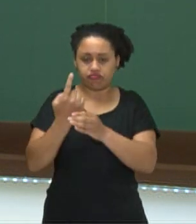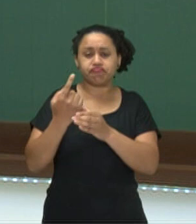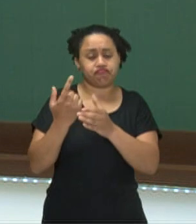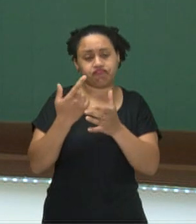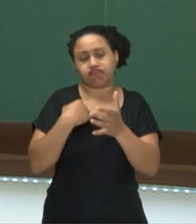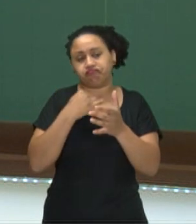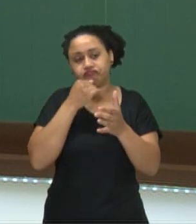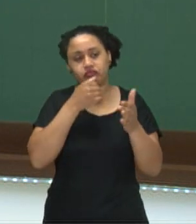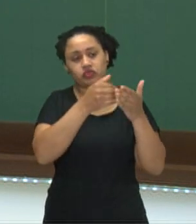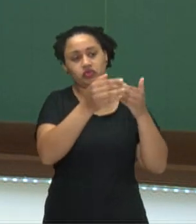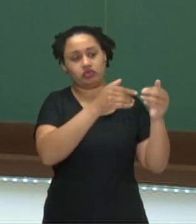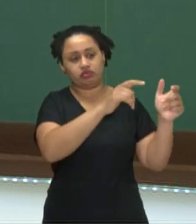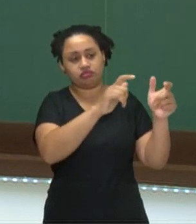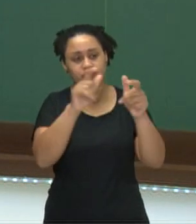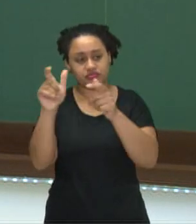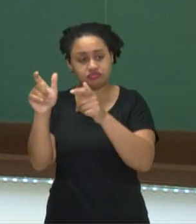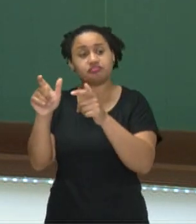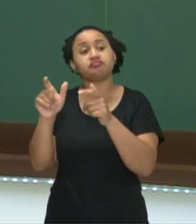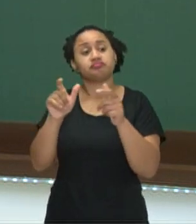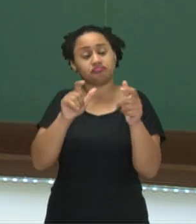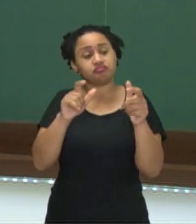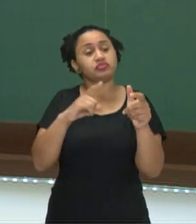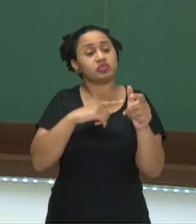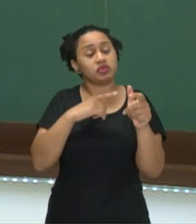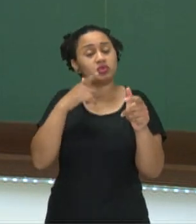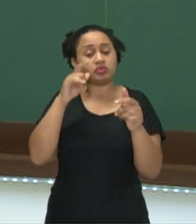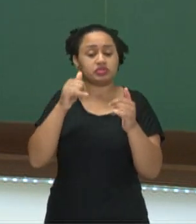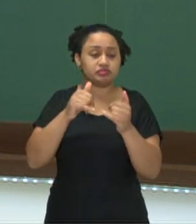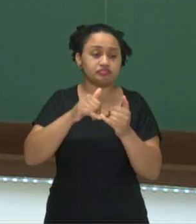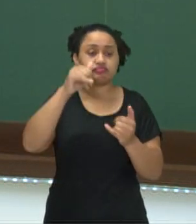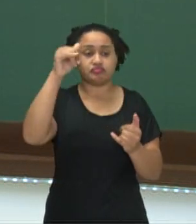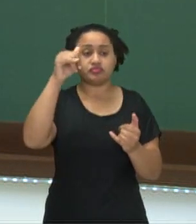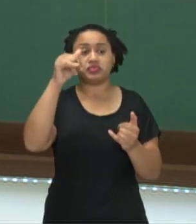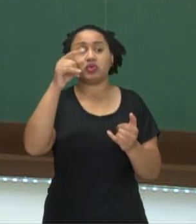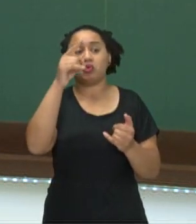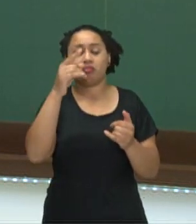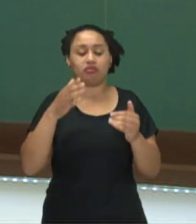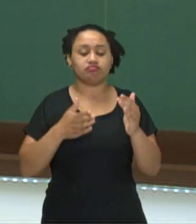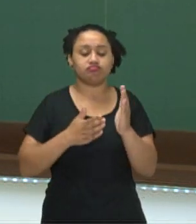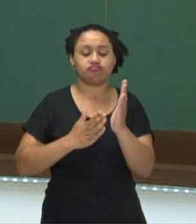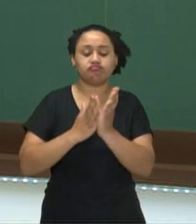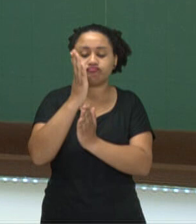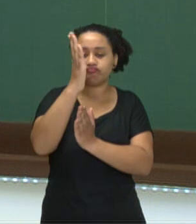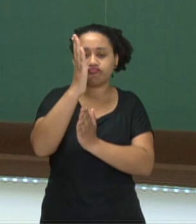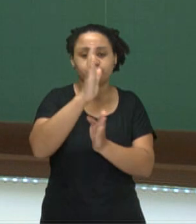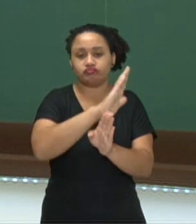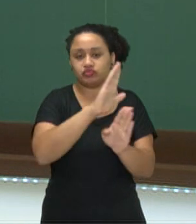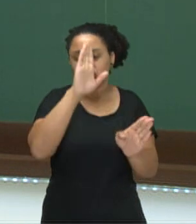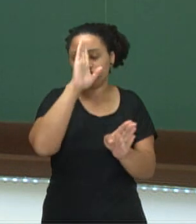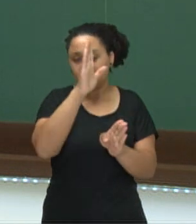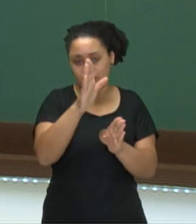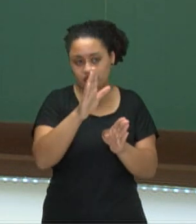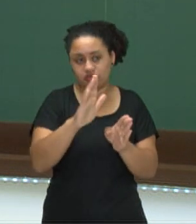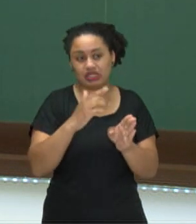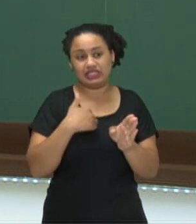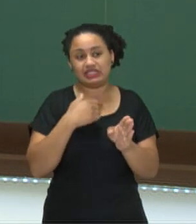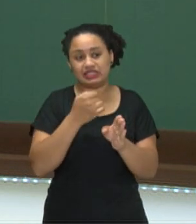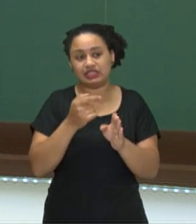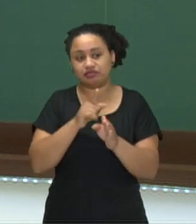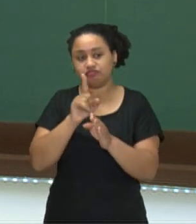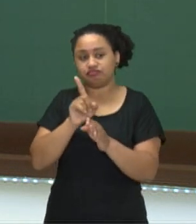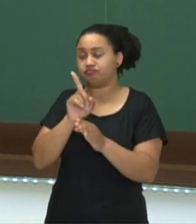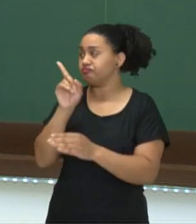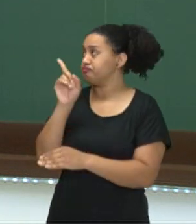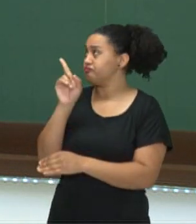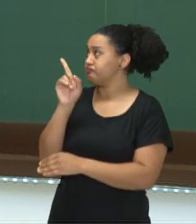por exemplo, em qualquer um desses aqui, eu passo, só tem uma entrada e uma saída, né? Agora, se eu passar